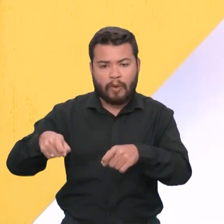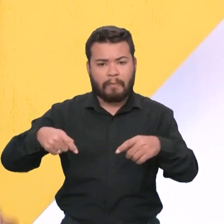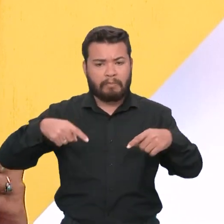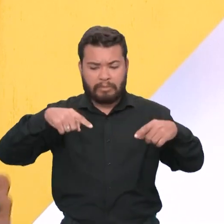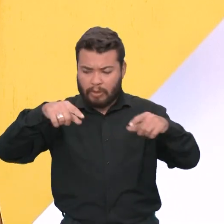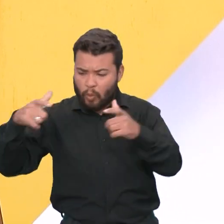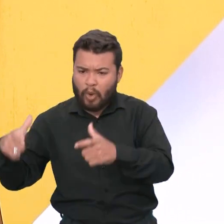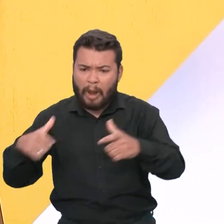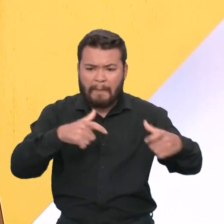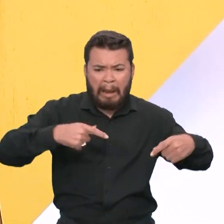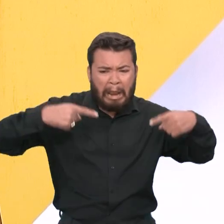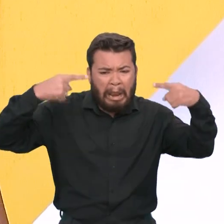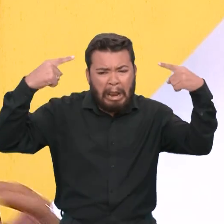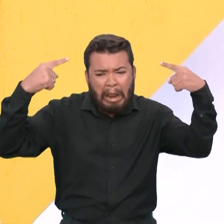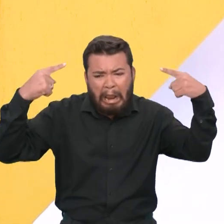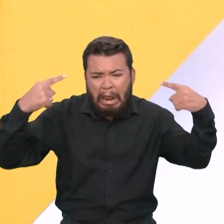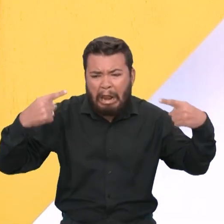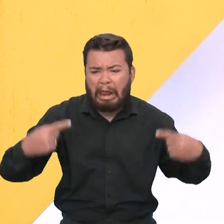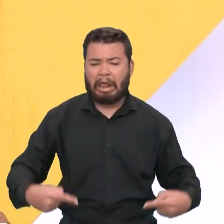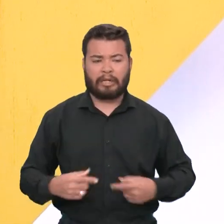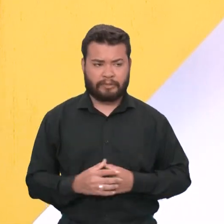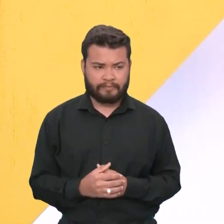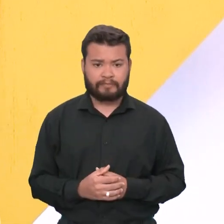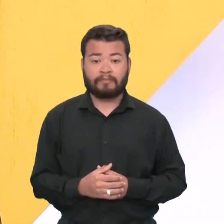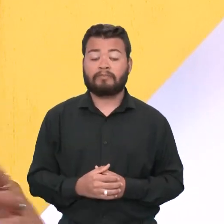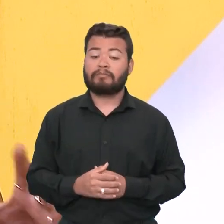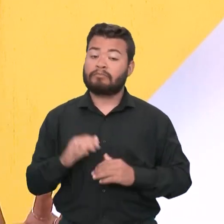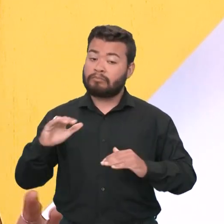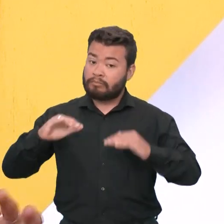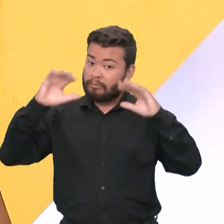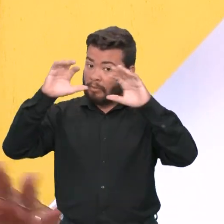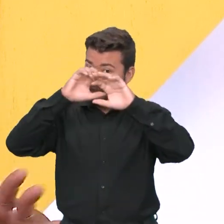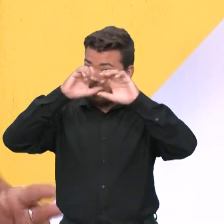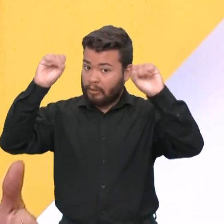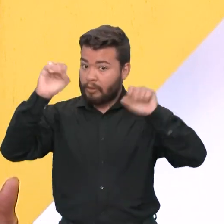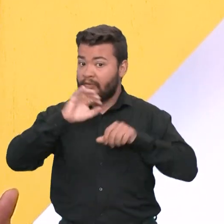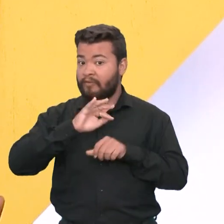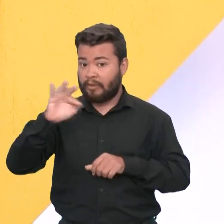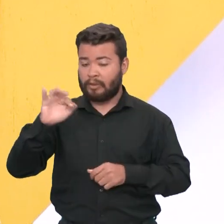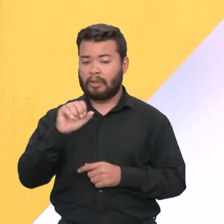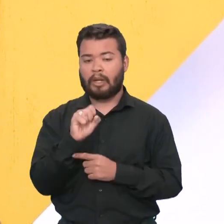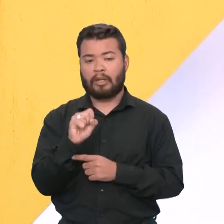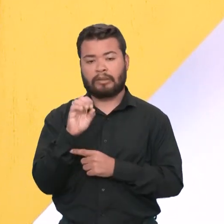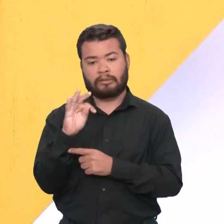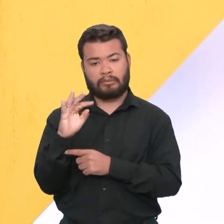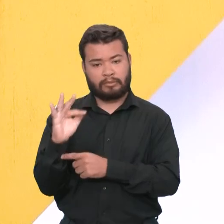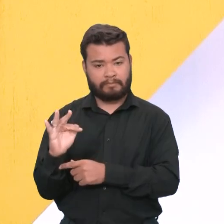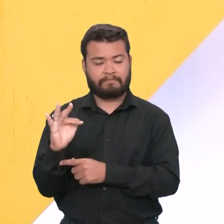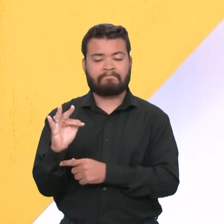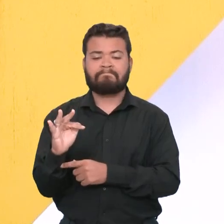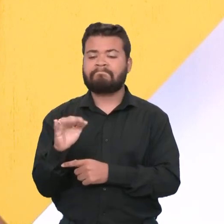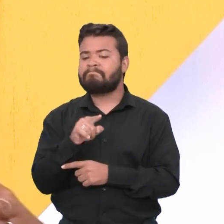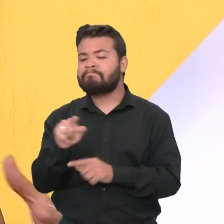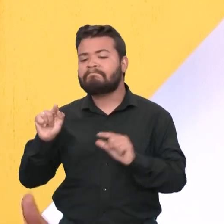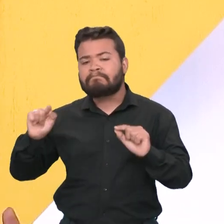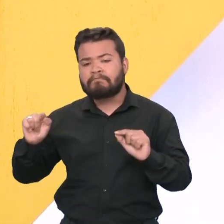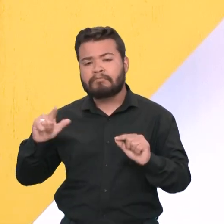disputa, o STF diz, olha, ele deixa